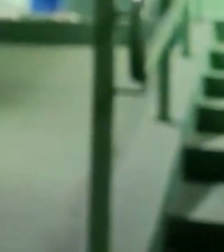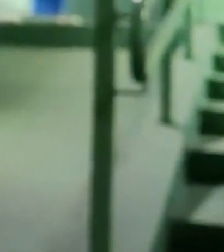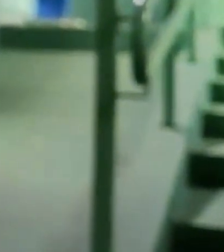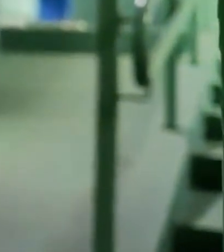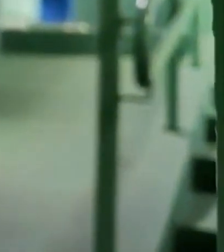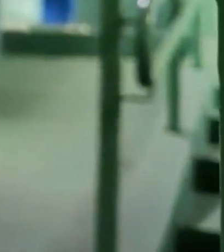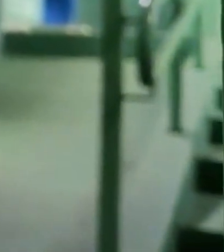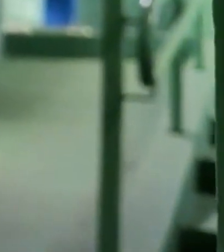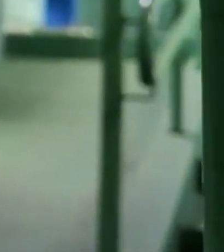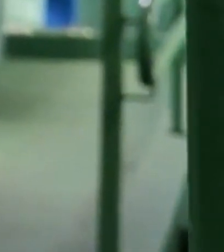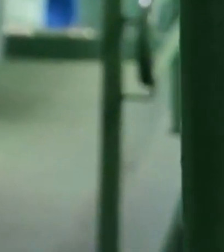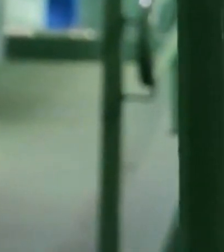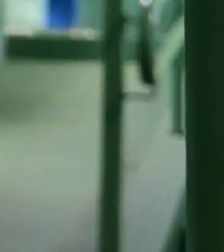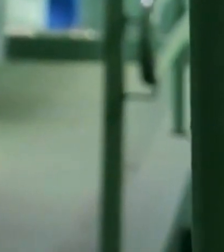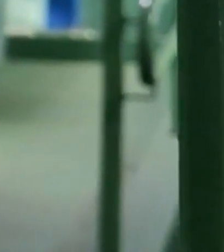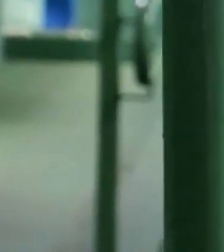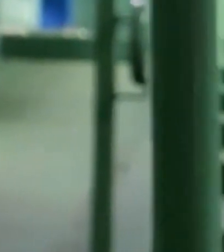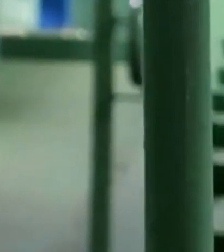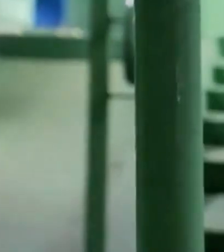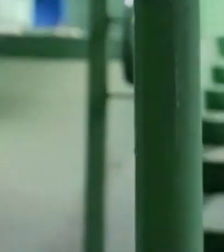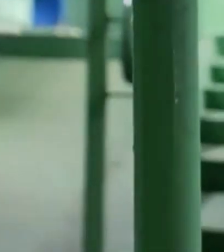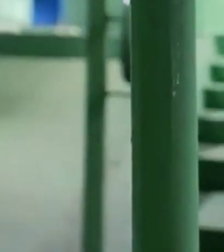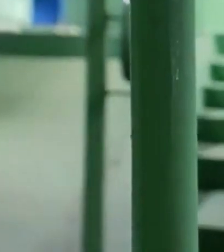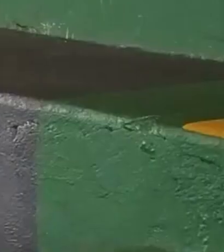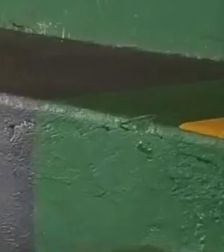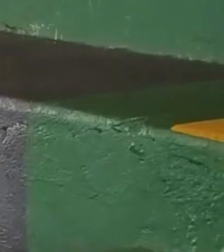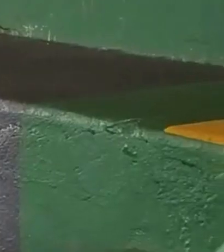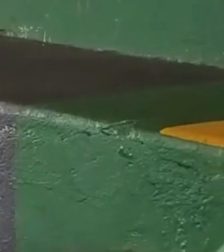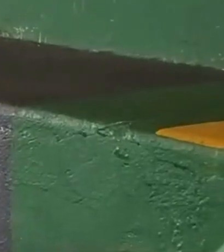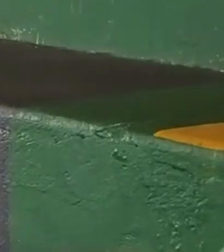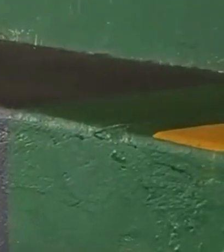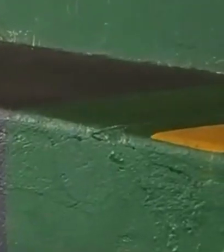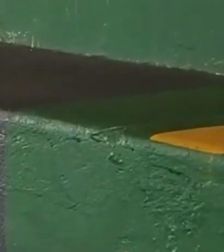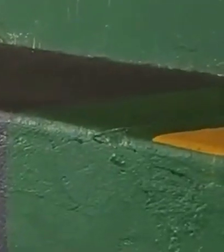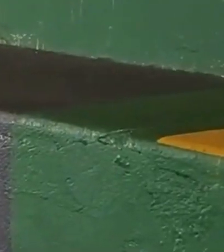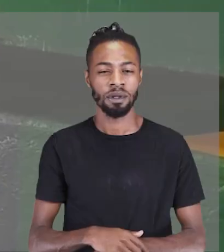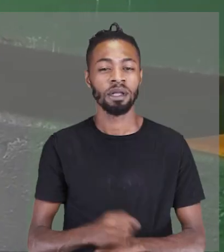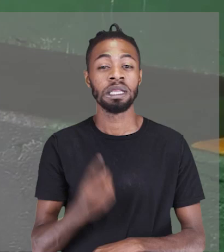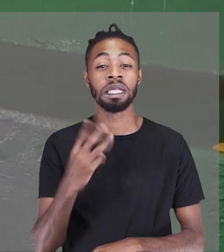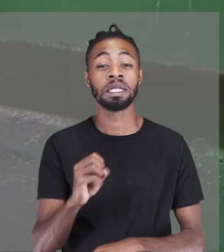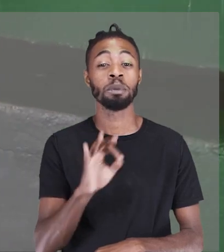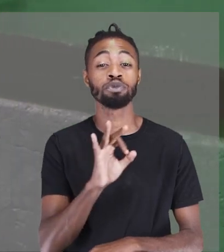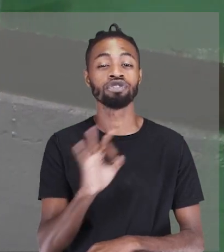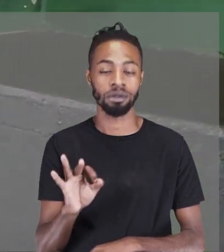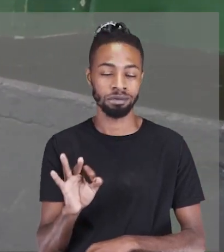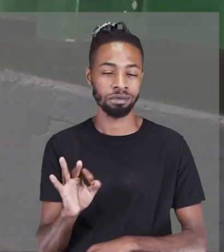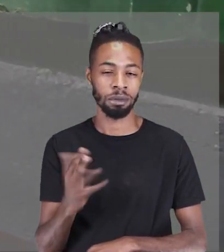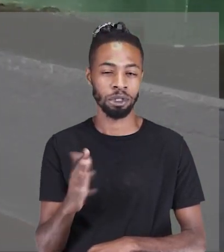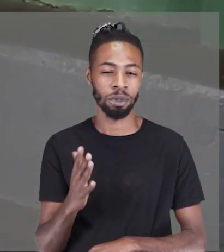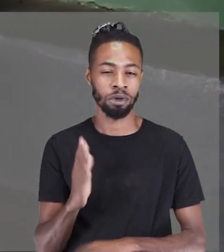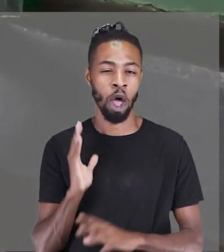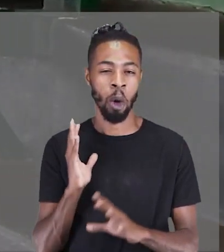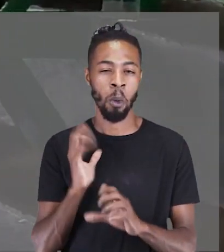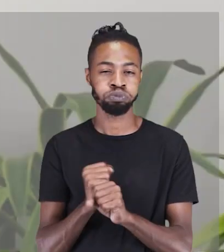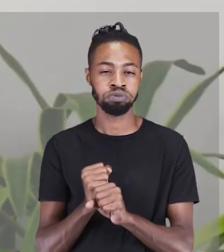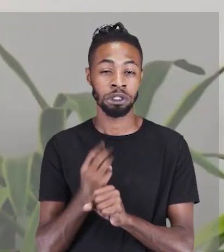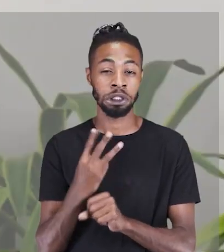Só para a gente gente ter uma ideia, mais